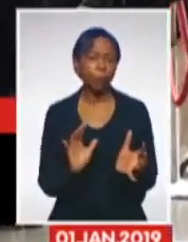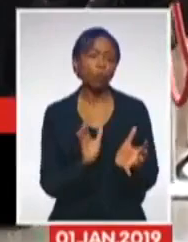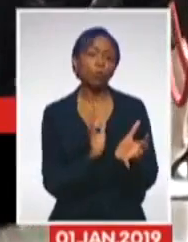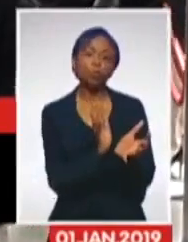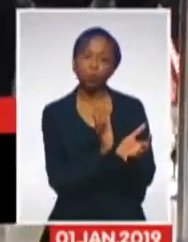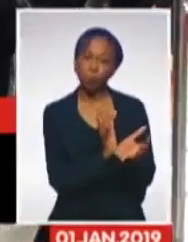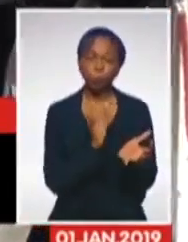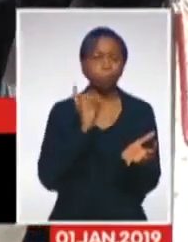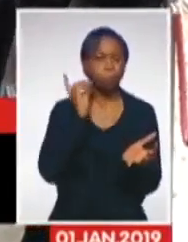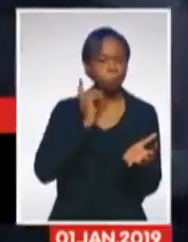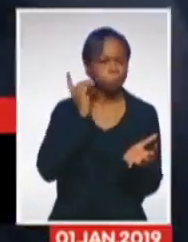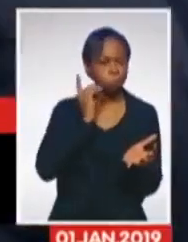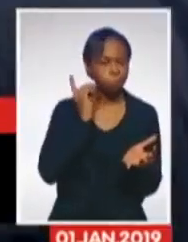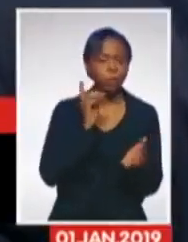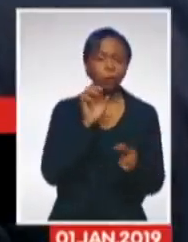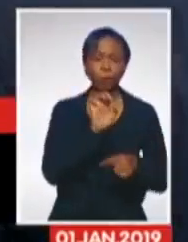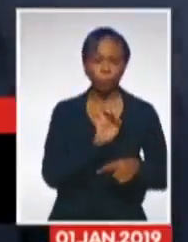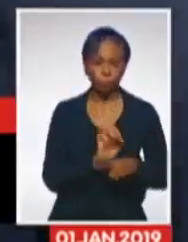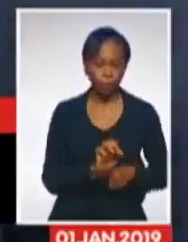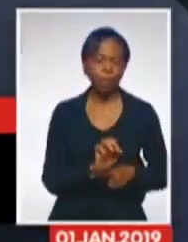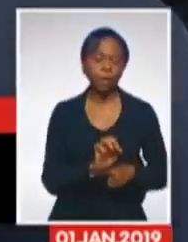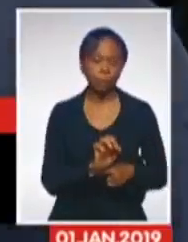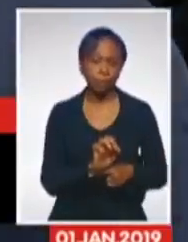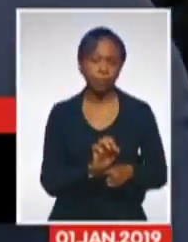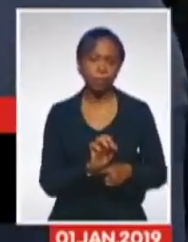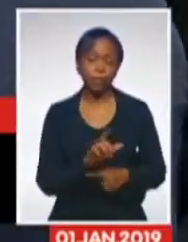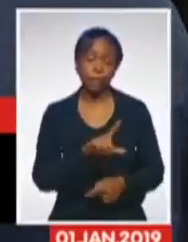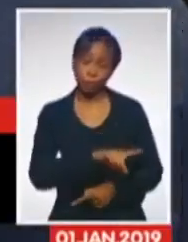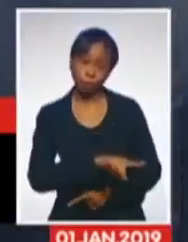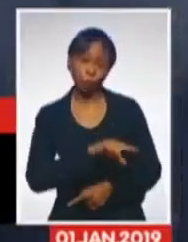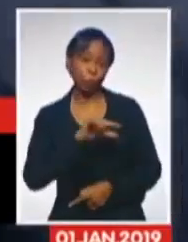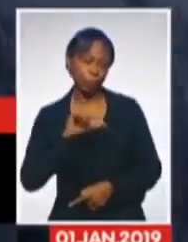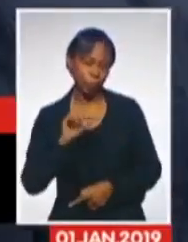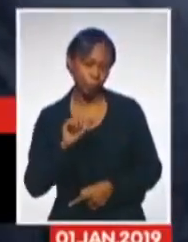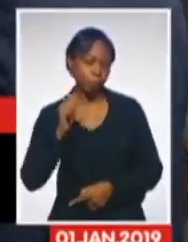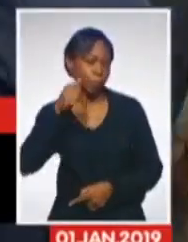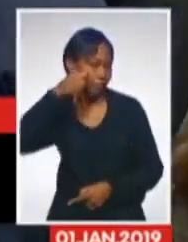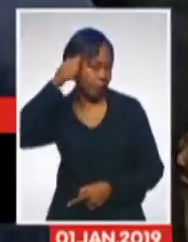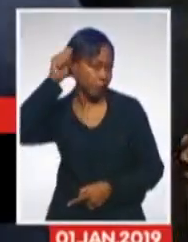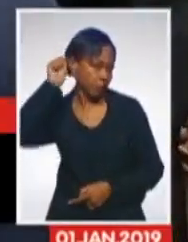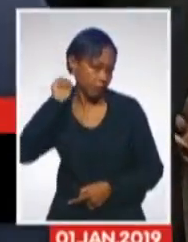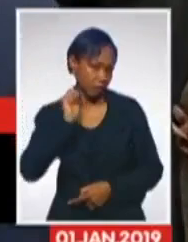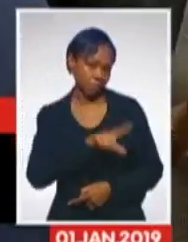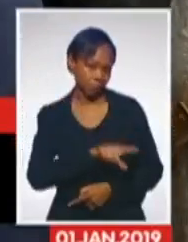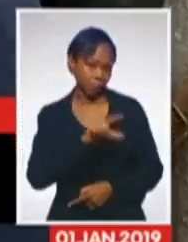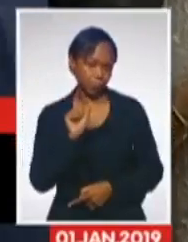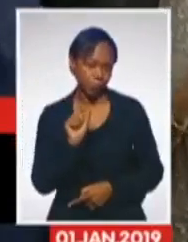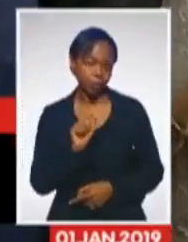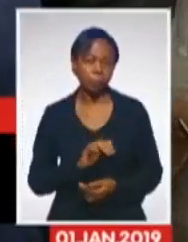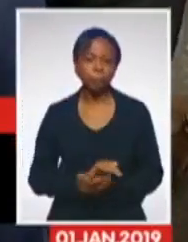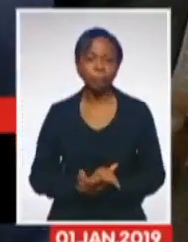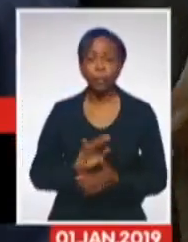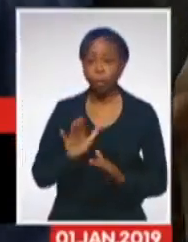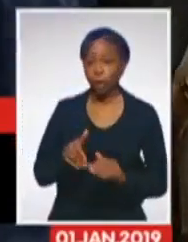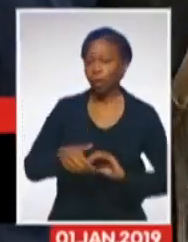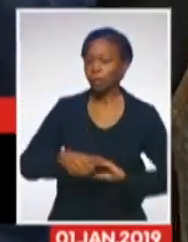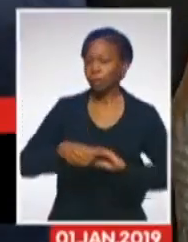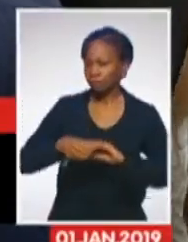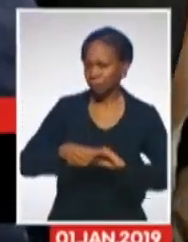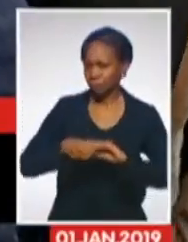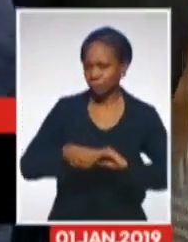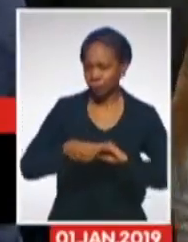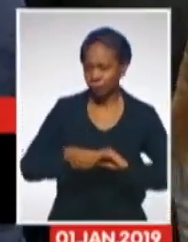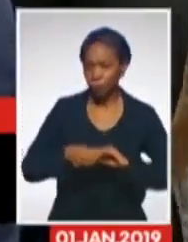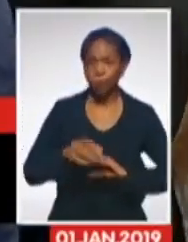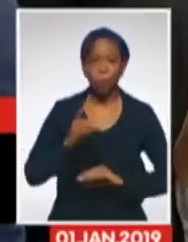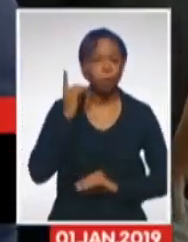de deputados estaduais que foi designada pelo presidente da Assembleia, Dalcléver Lopes. Ah lá, ele já cumprimentou o deputado Agostinho Patrus, que é